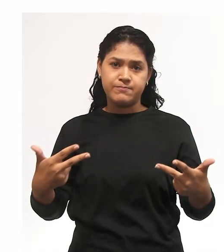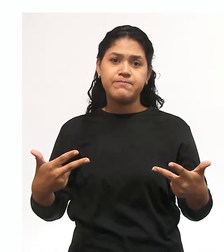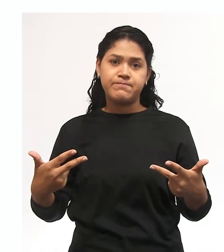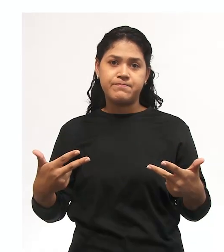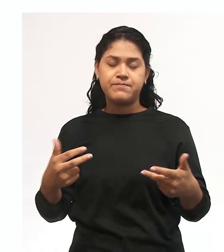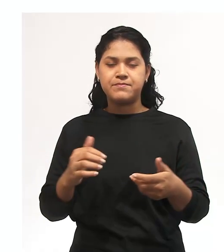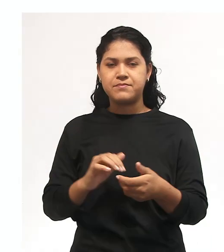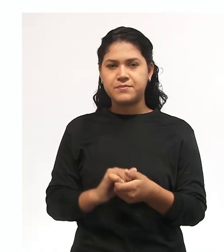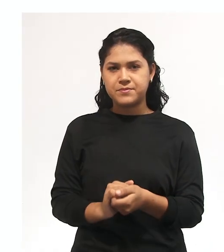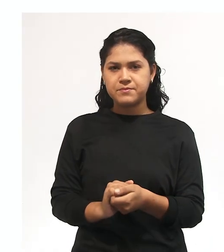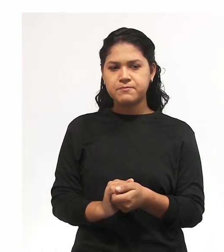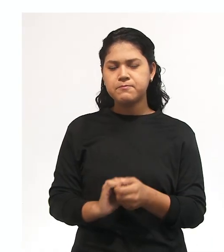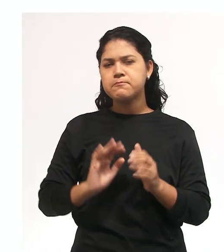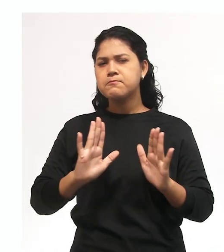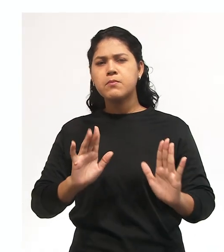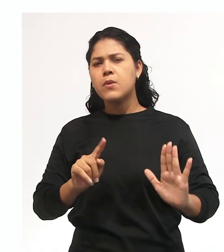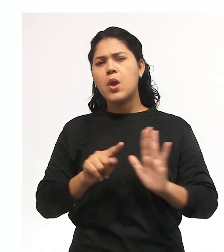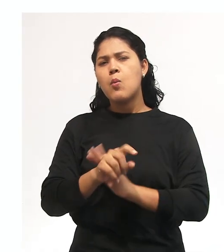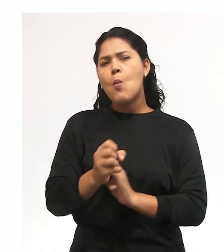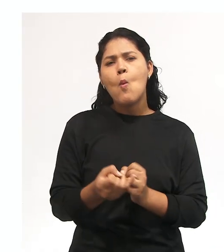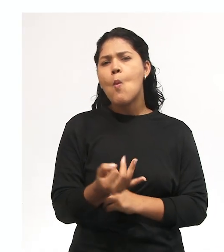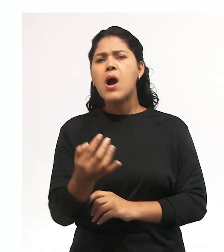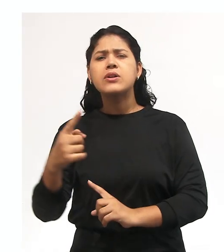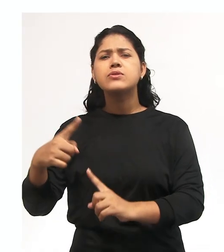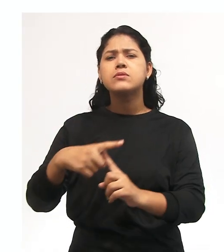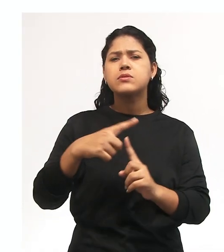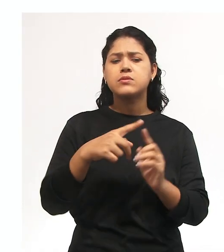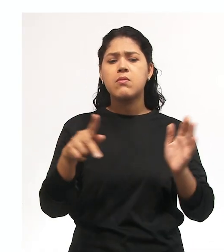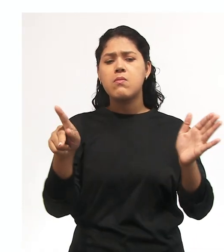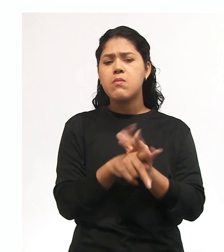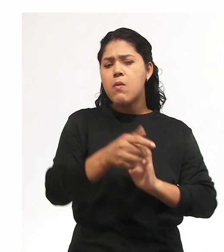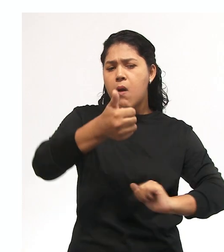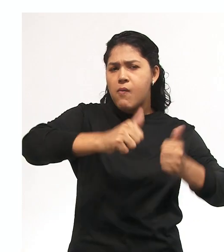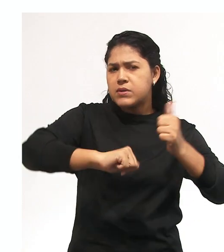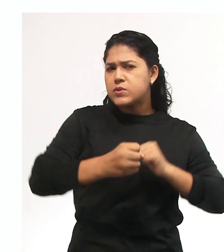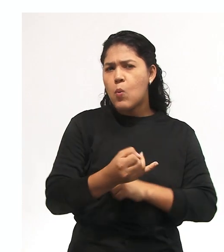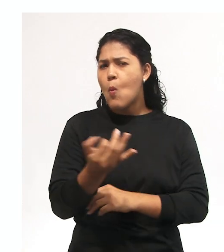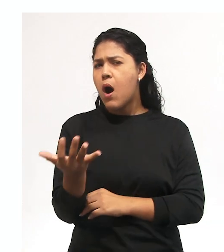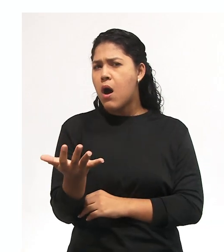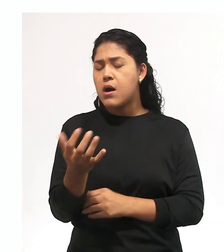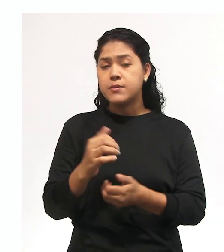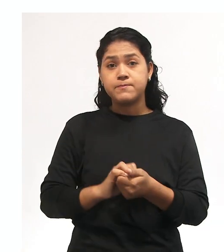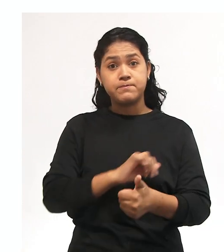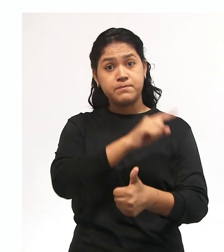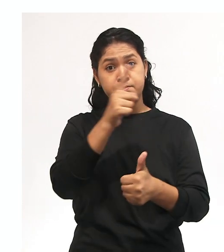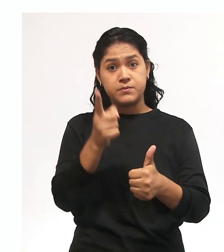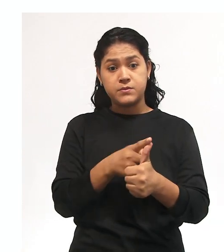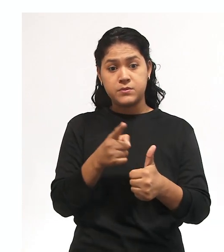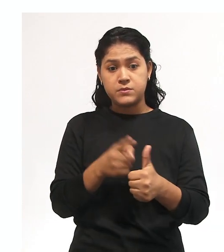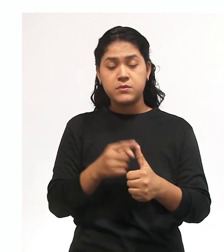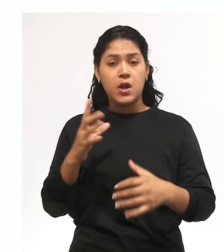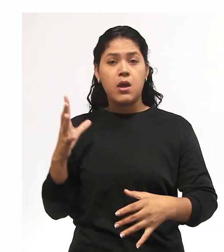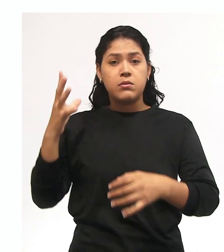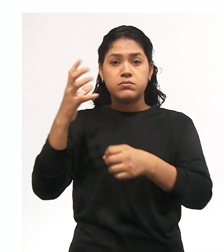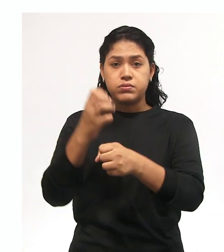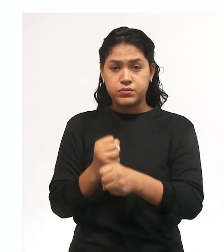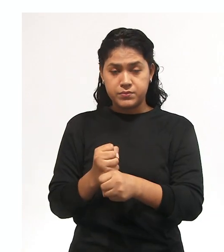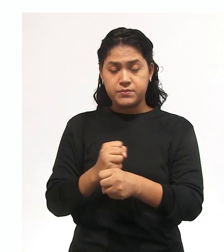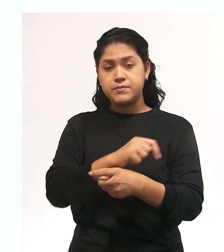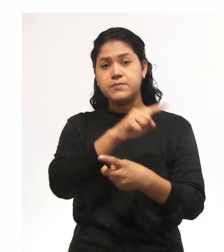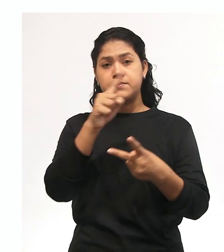tipos de animais. E quais são os tipos de avaliação que nós temos, então? Avaliação